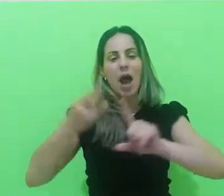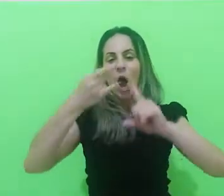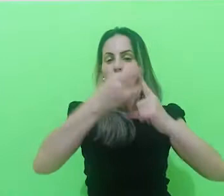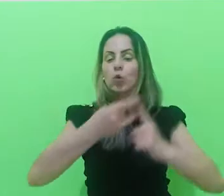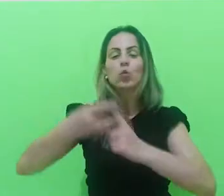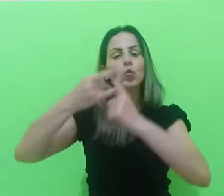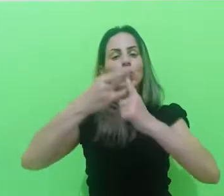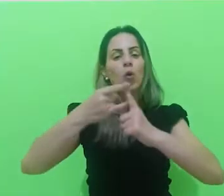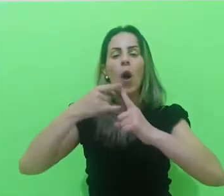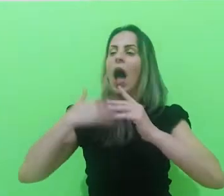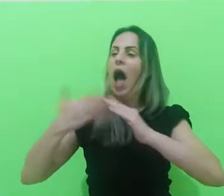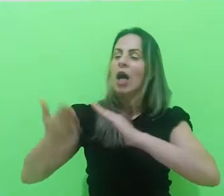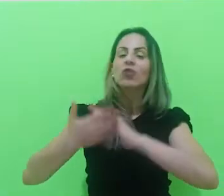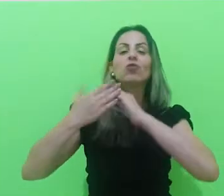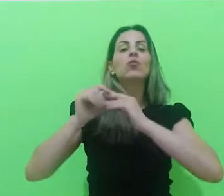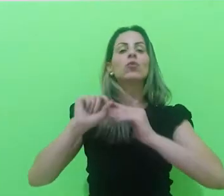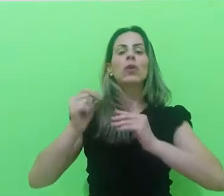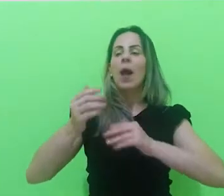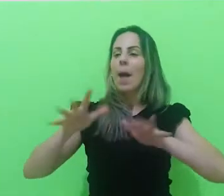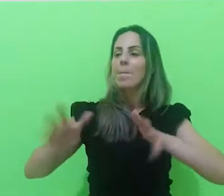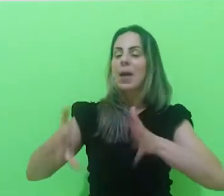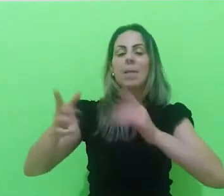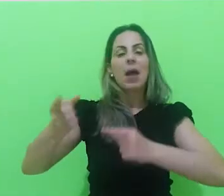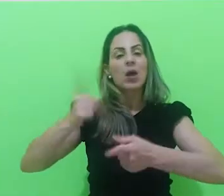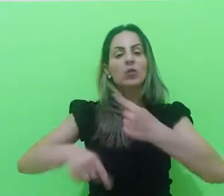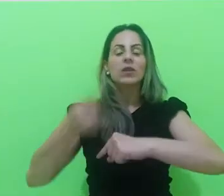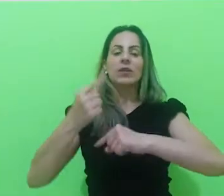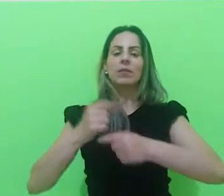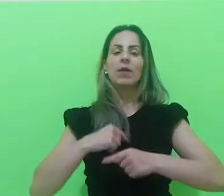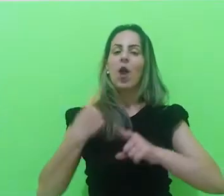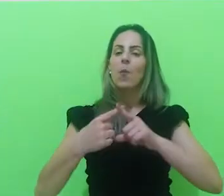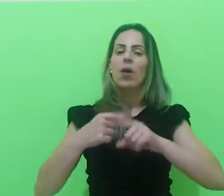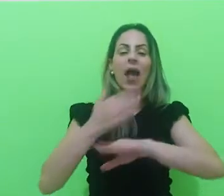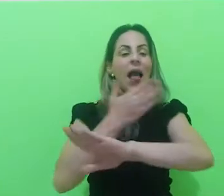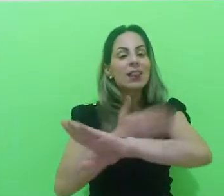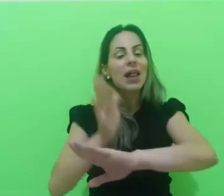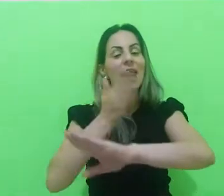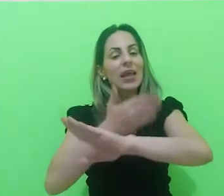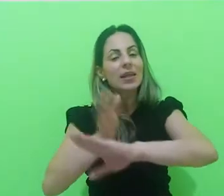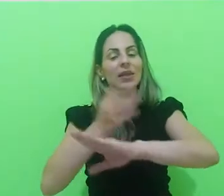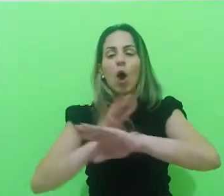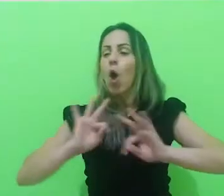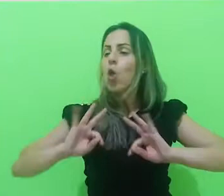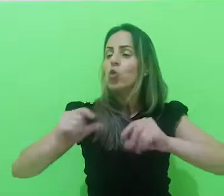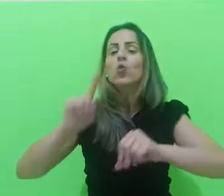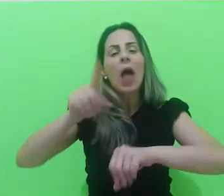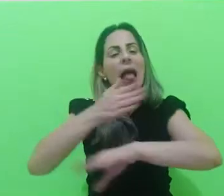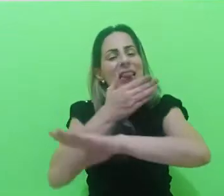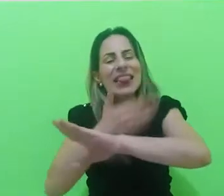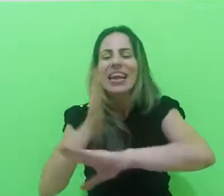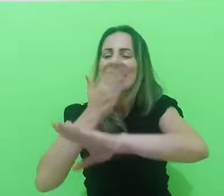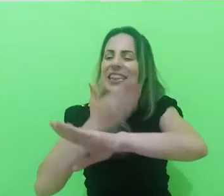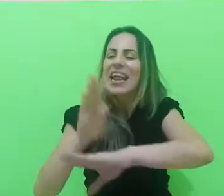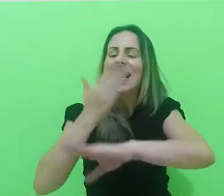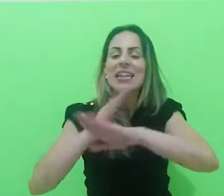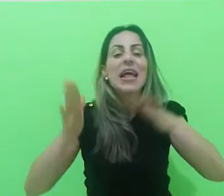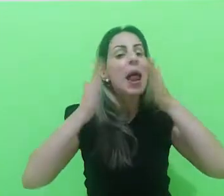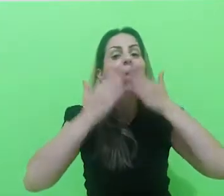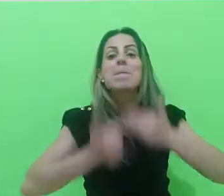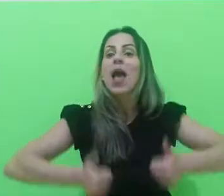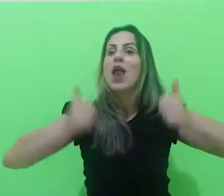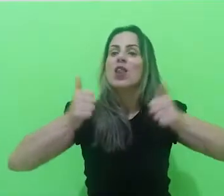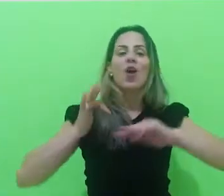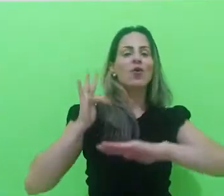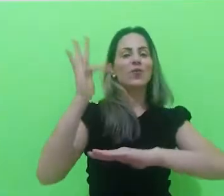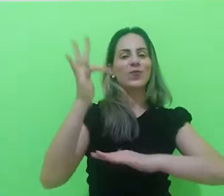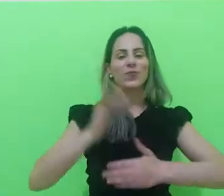isso ajudou muito o desempenho deles. Por quê? Porque eles estão treinando. Tudo é treino. Quanto mais você treina, melhor você se